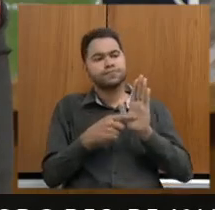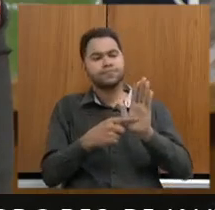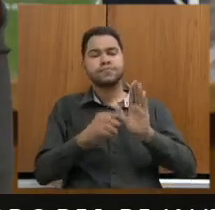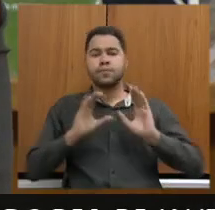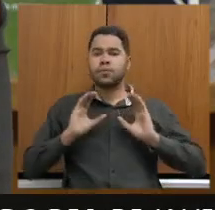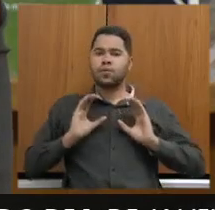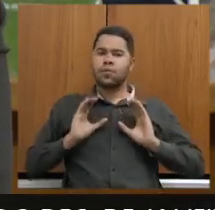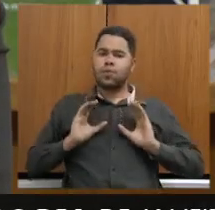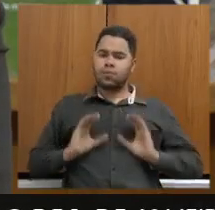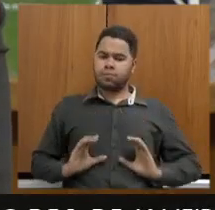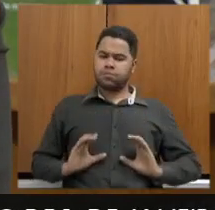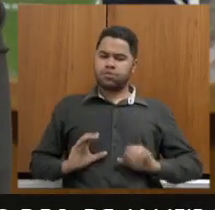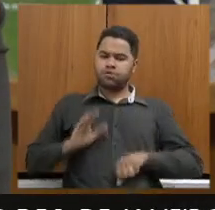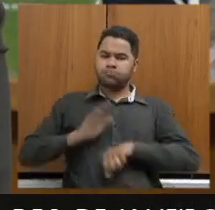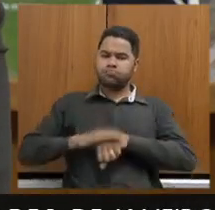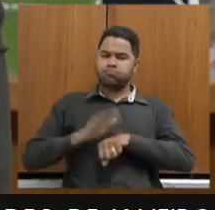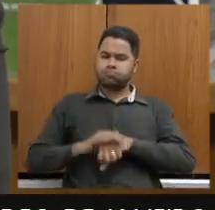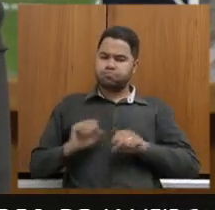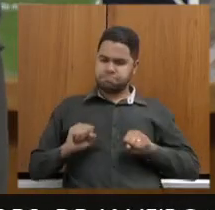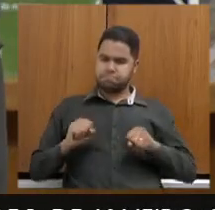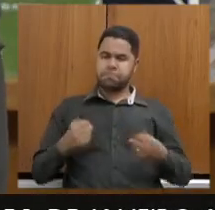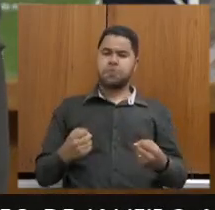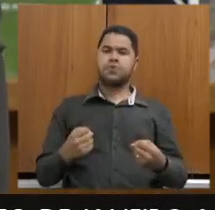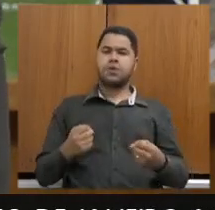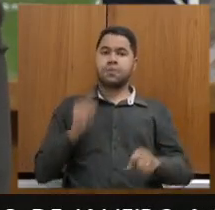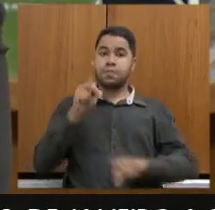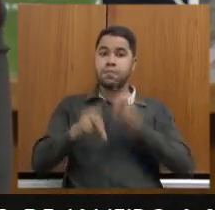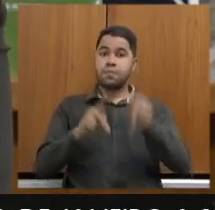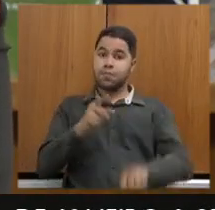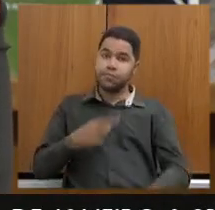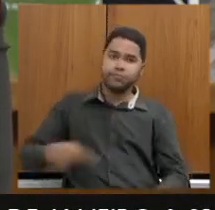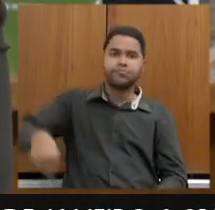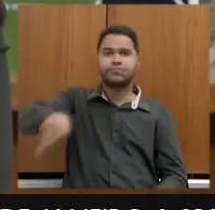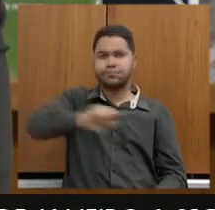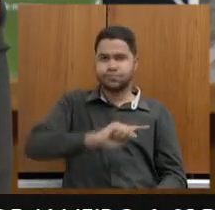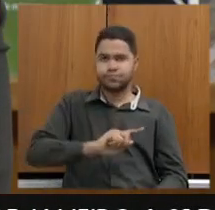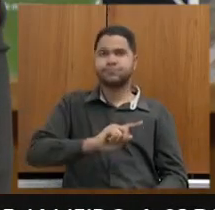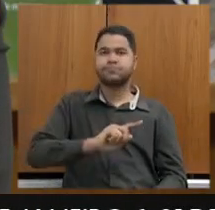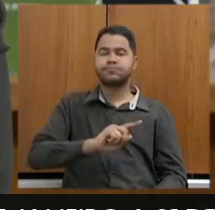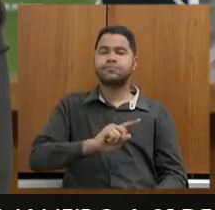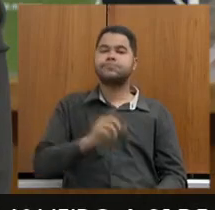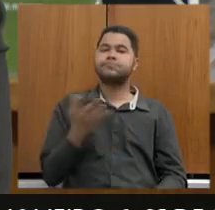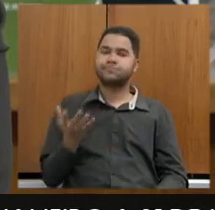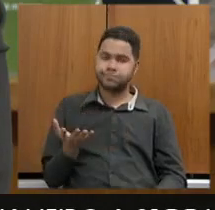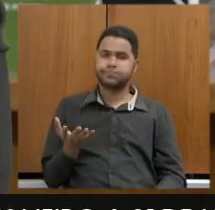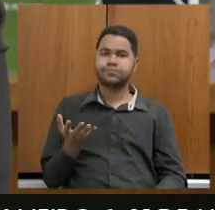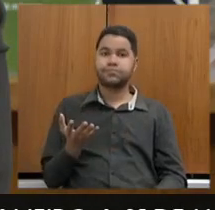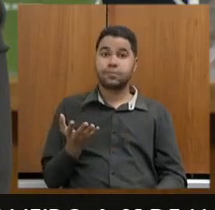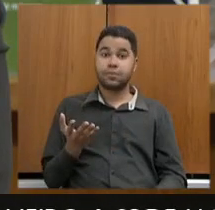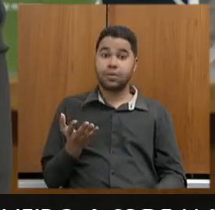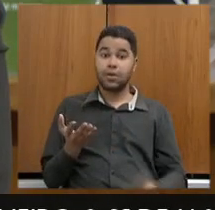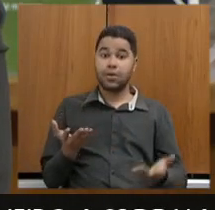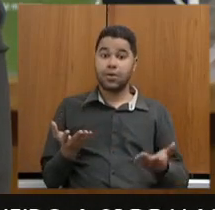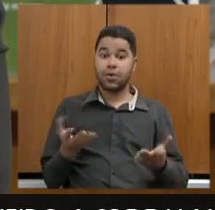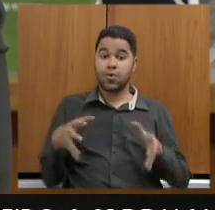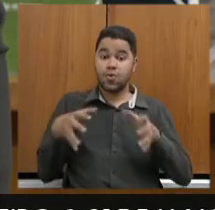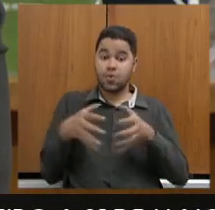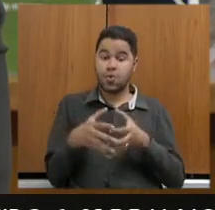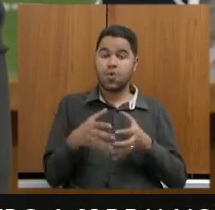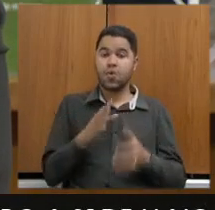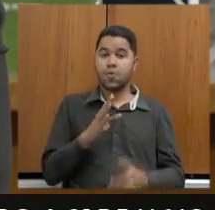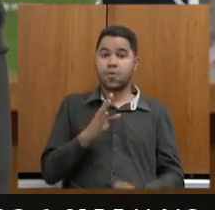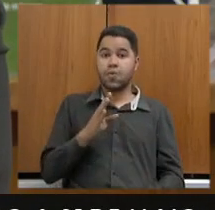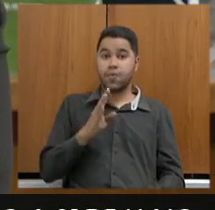comportamento de autoproteção para a população e essa interface do Corpo de Bombeiros ela